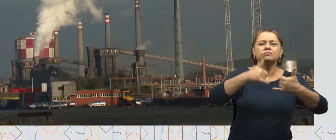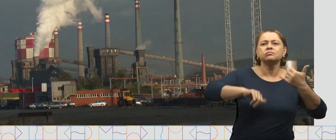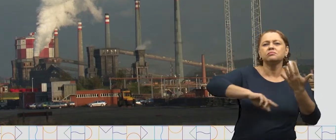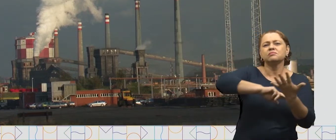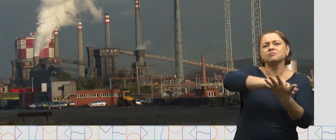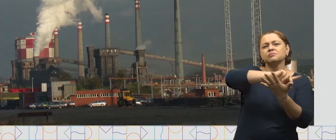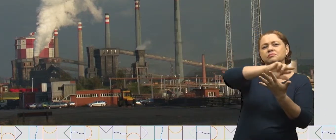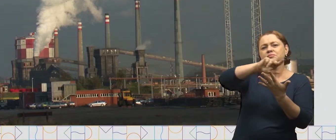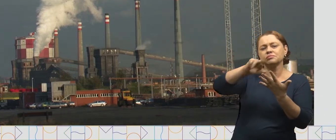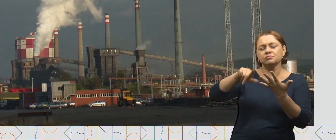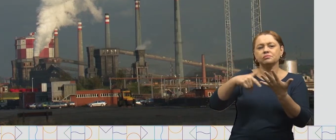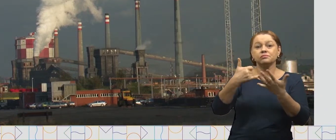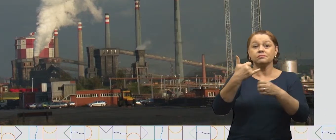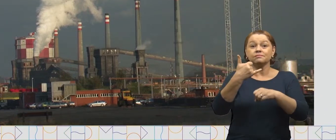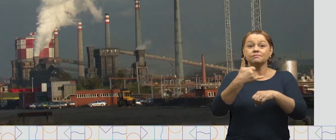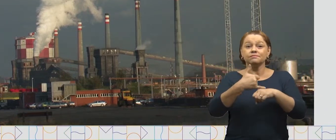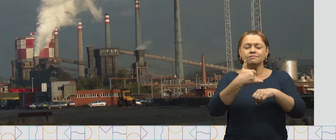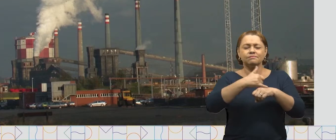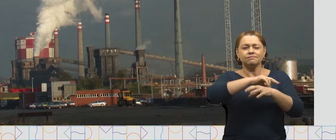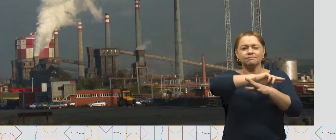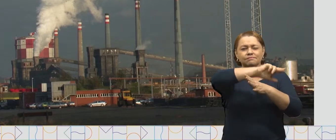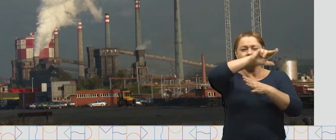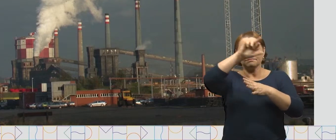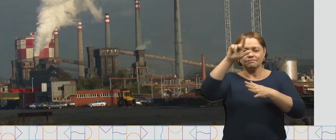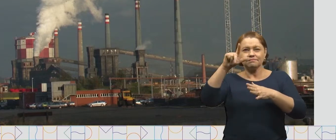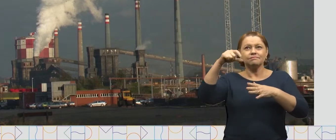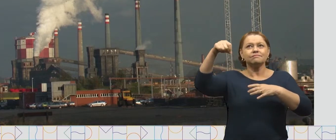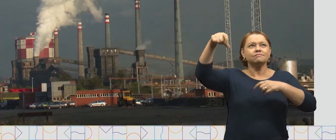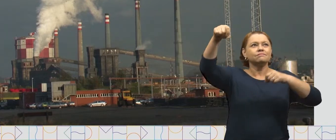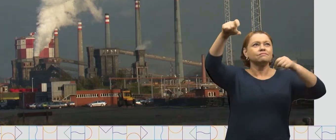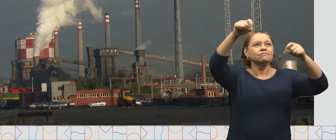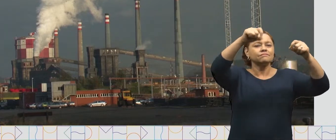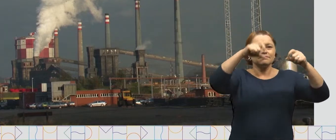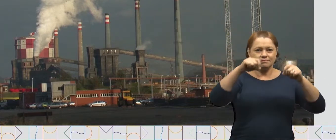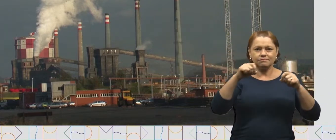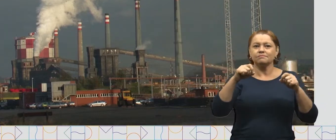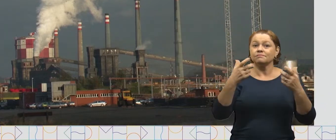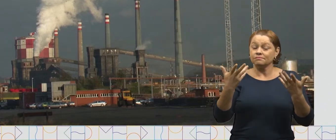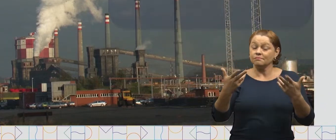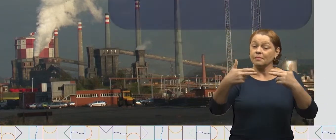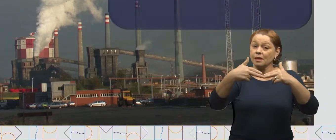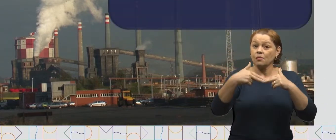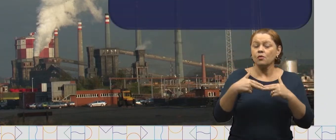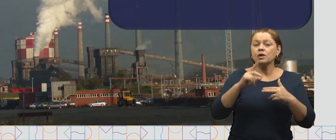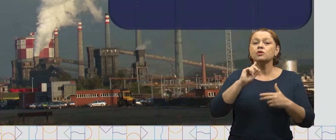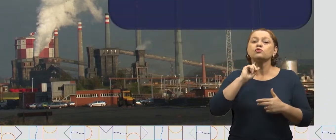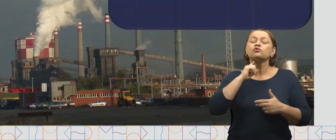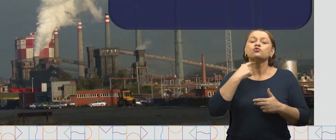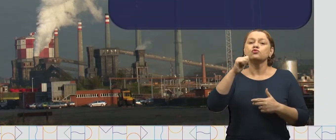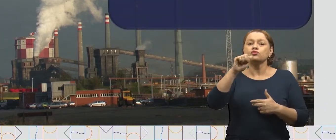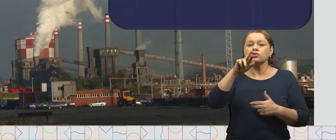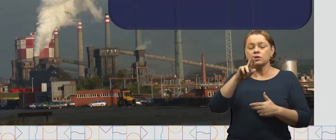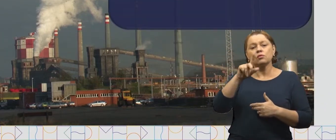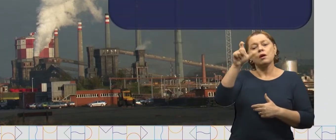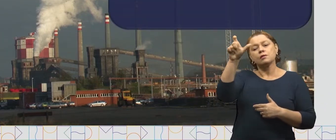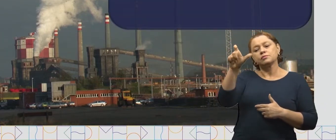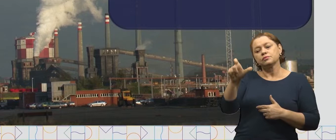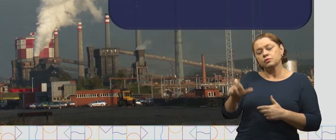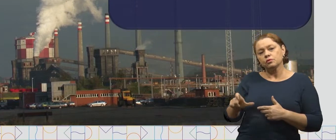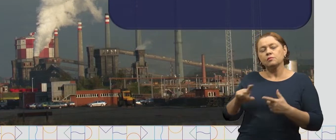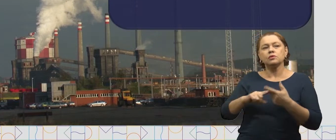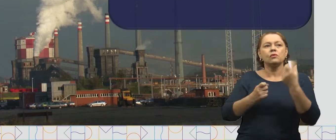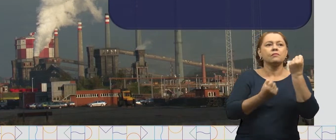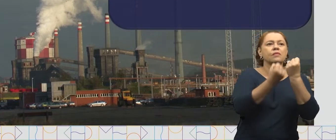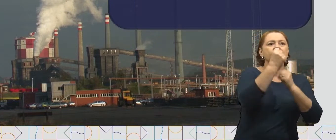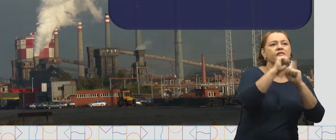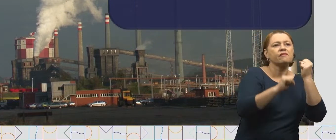e partículas sólidas em suspensão no ar. Portanto, a poluição do ar é quando alguém,